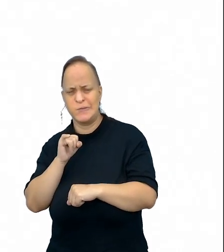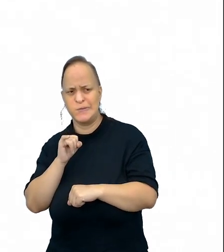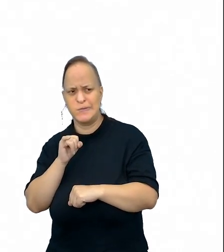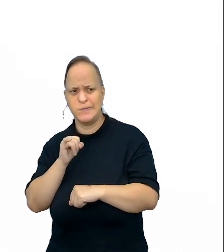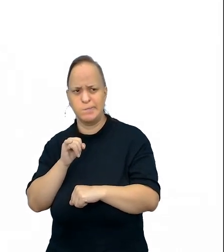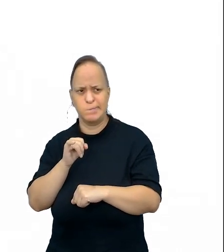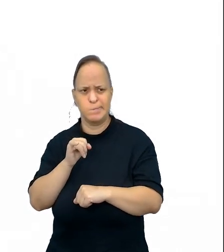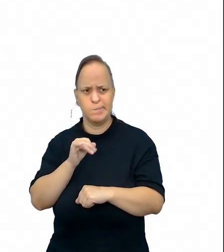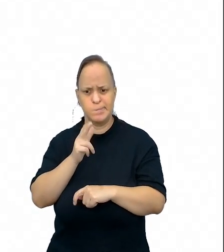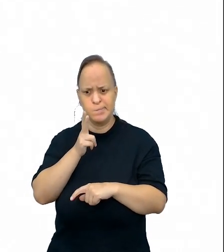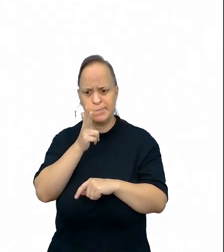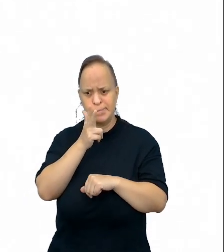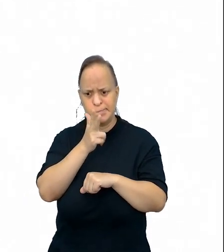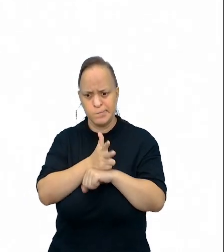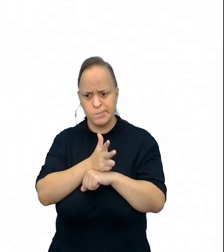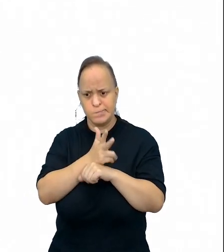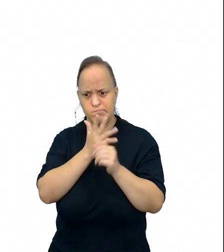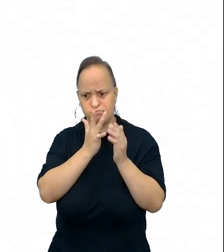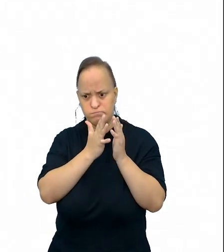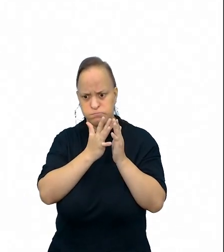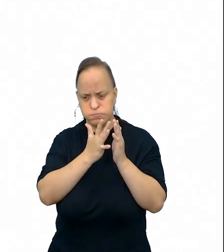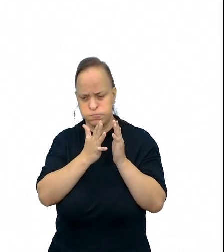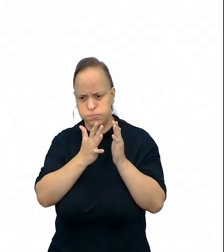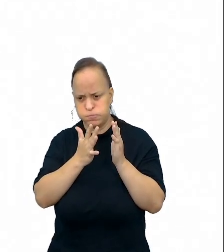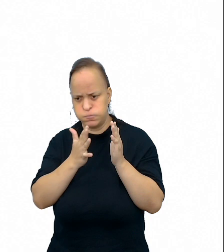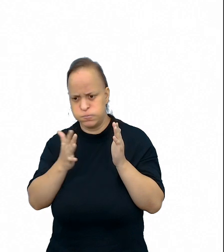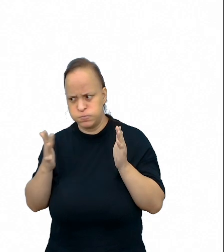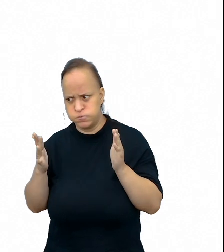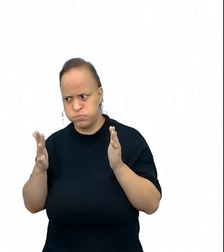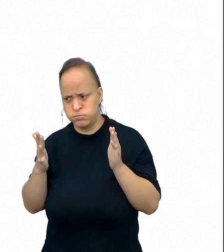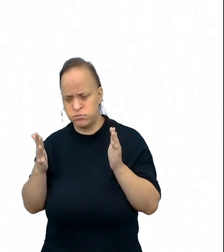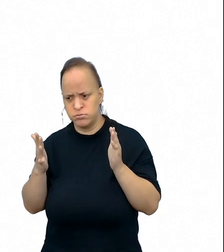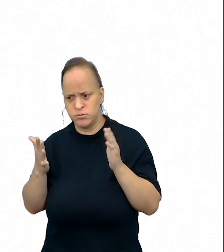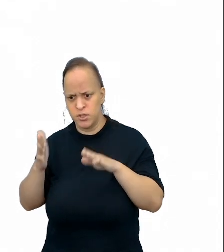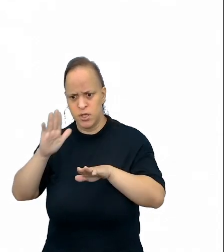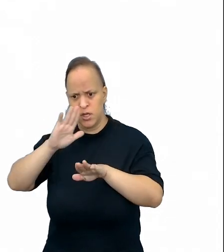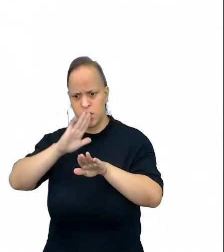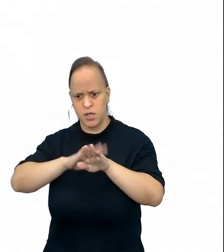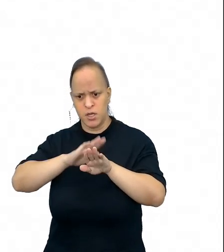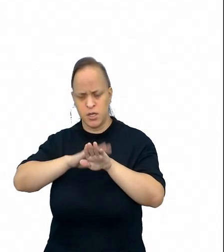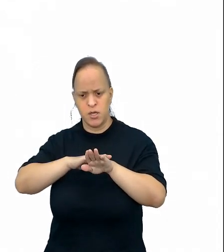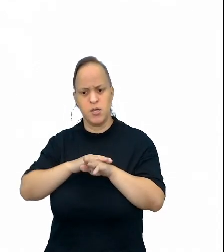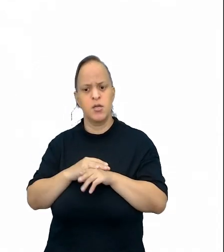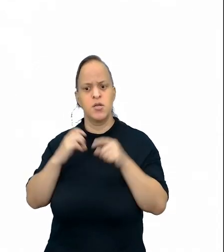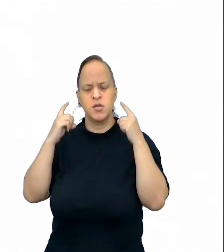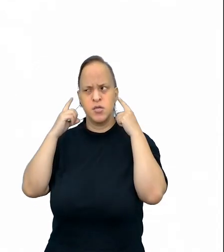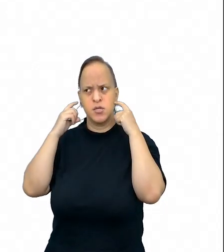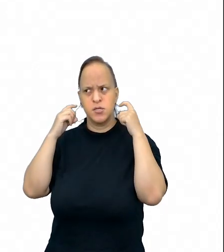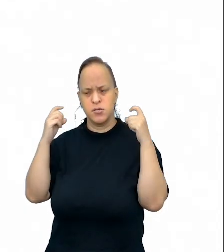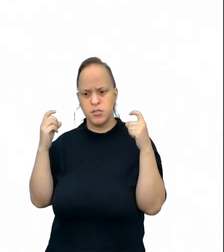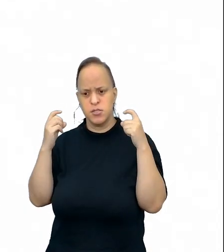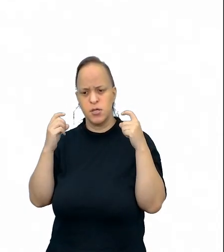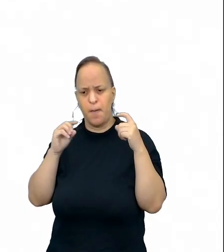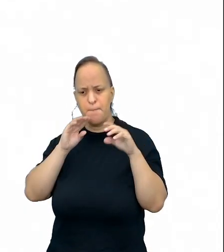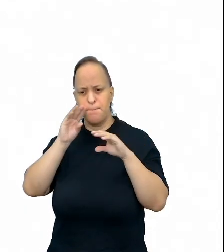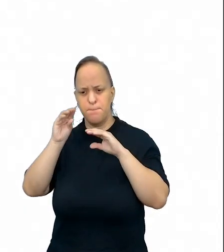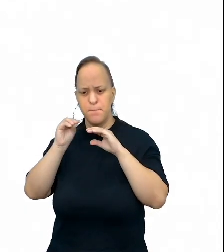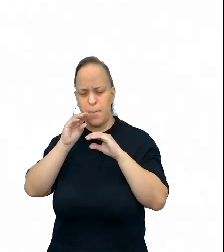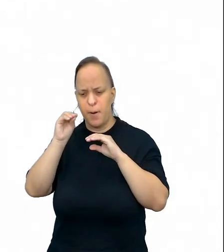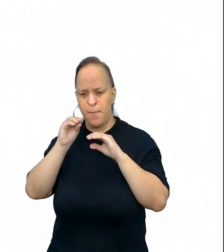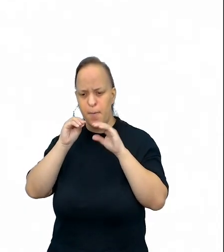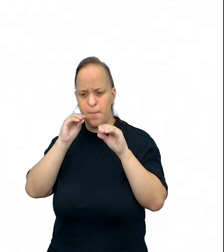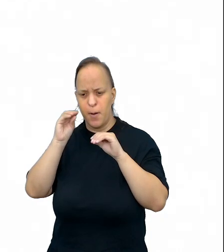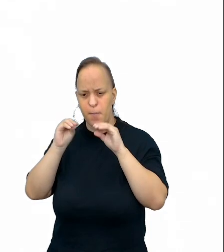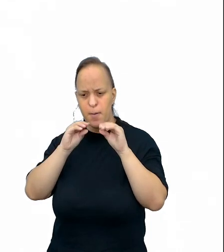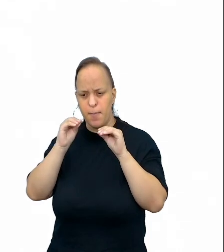nós estamos pensando nos elementos de oralidade, né? E aí vamos pensar na qualidade da dicção, no tempo dos turnos